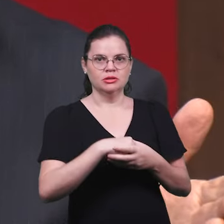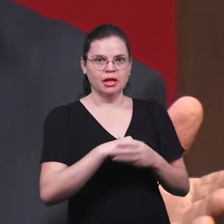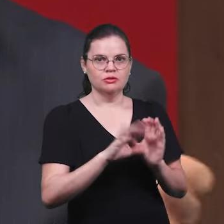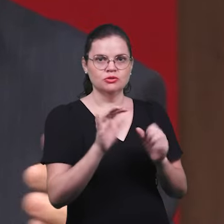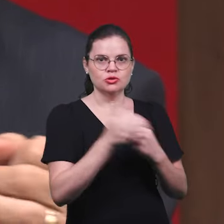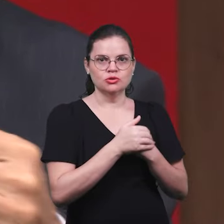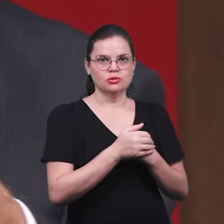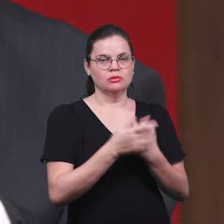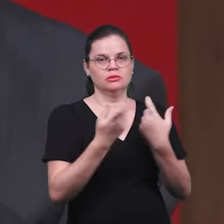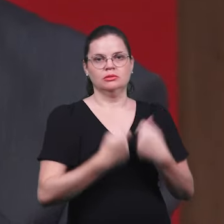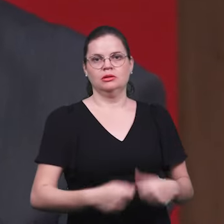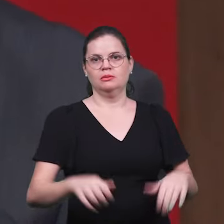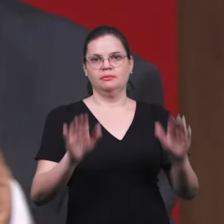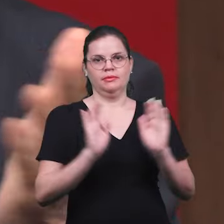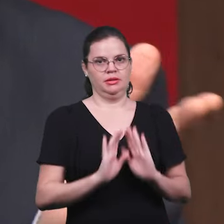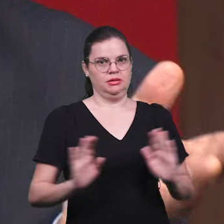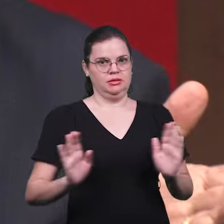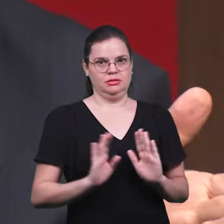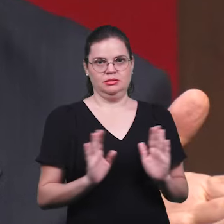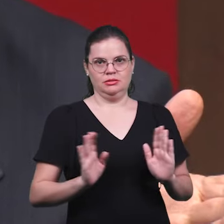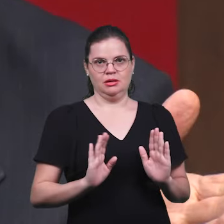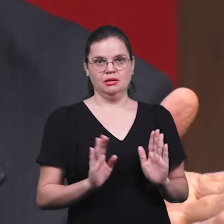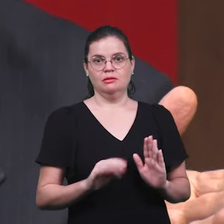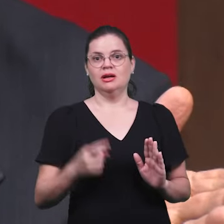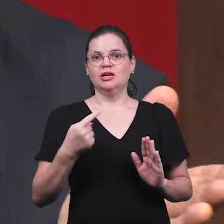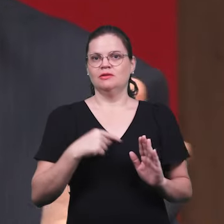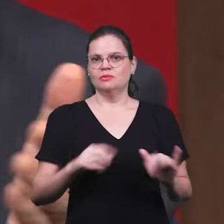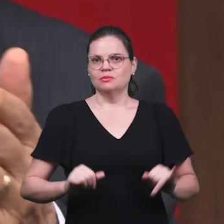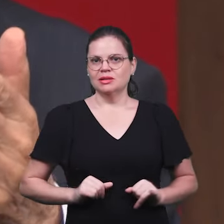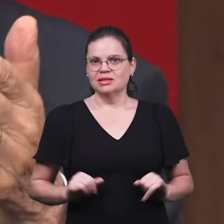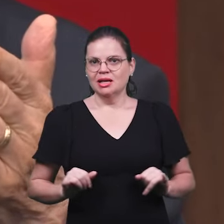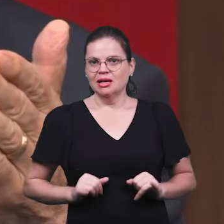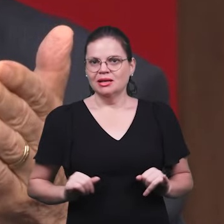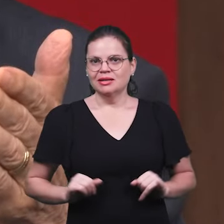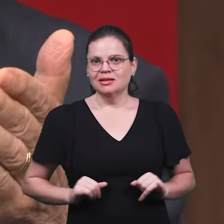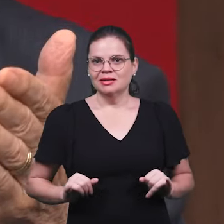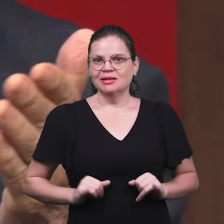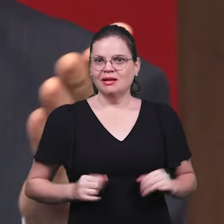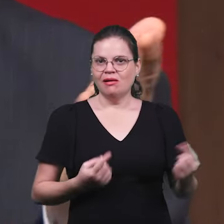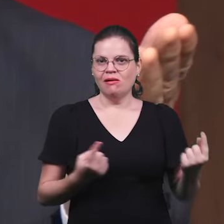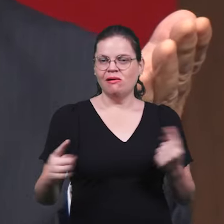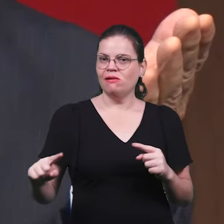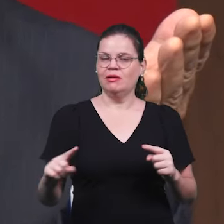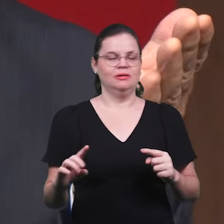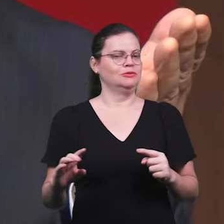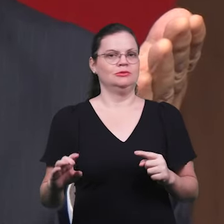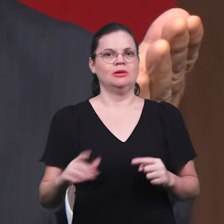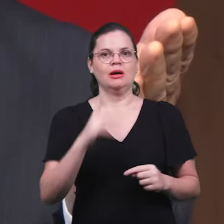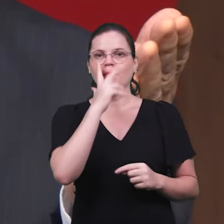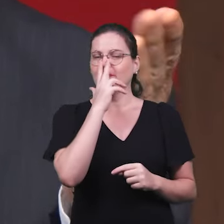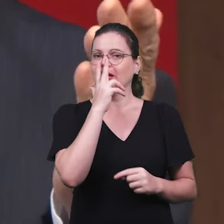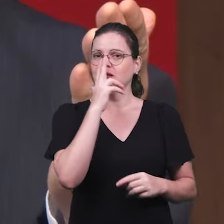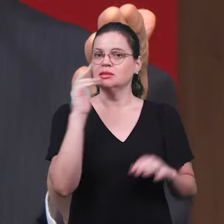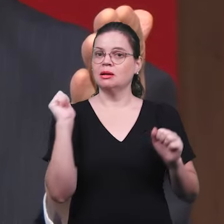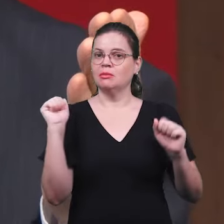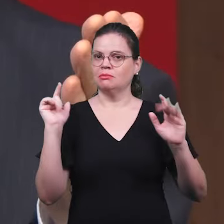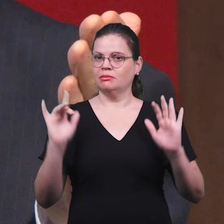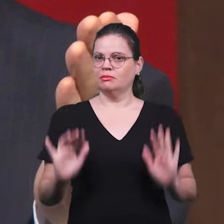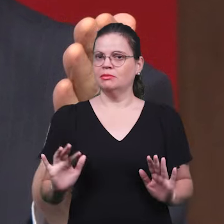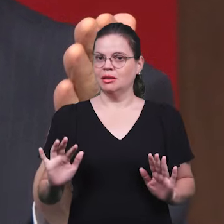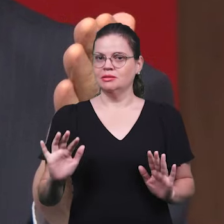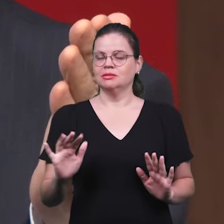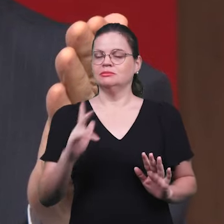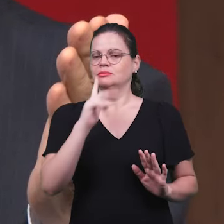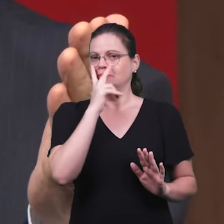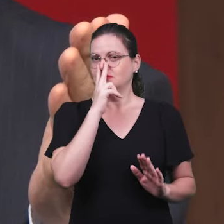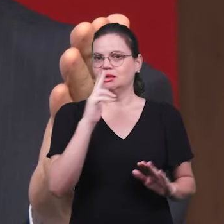esconder mais, não sofreriam mais perseguição. Aparentemente foi uma bênção.